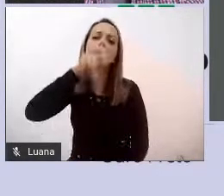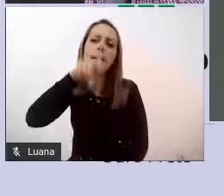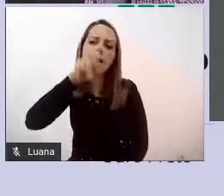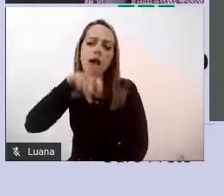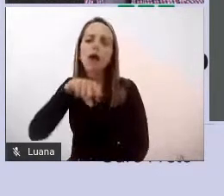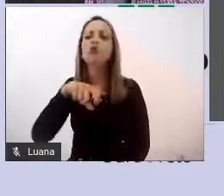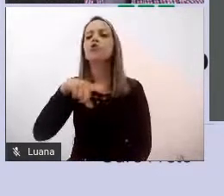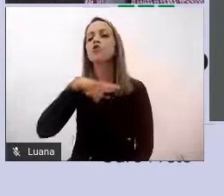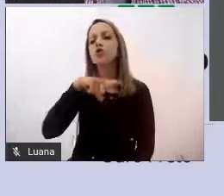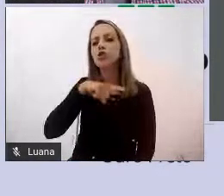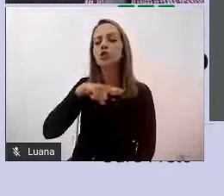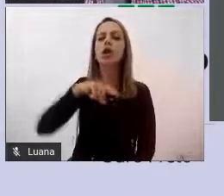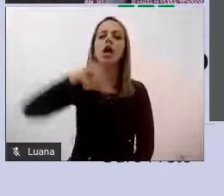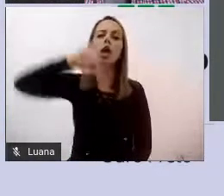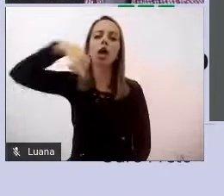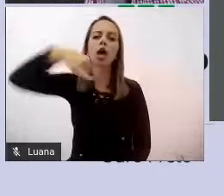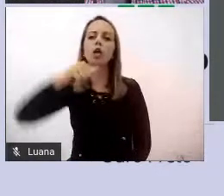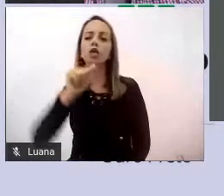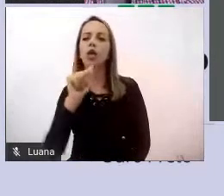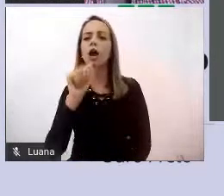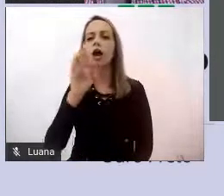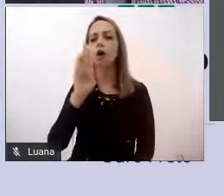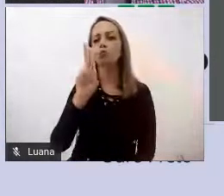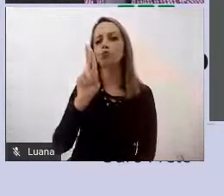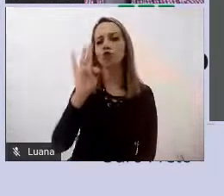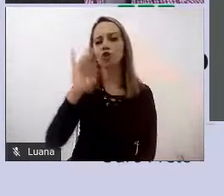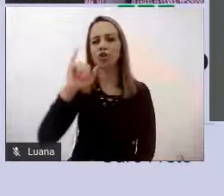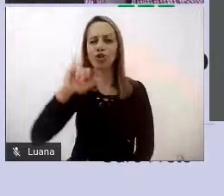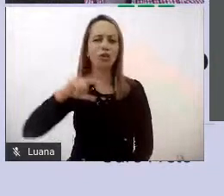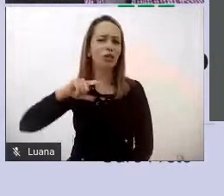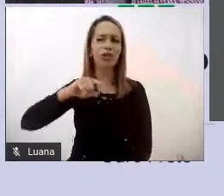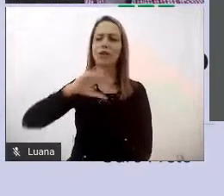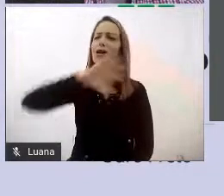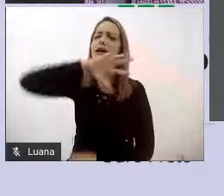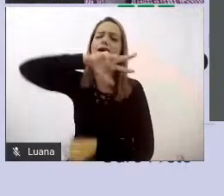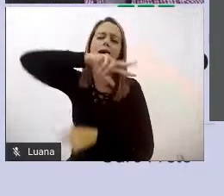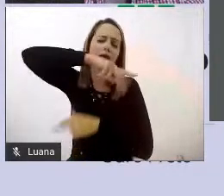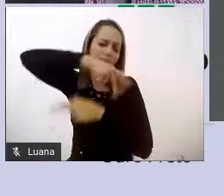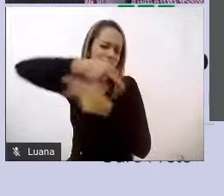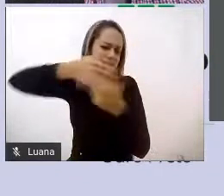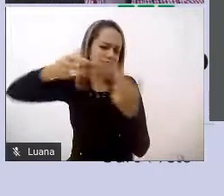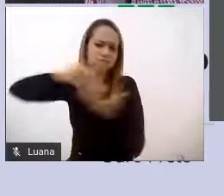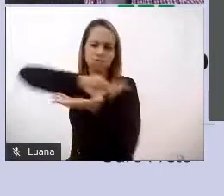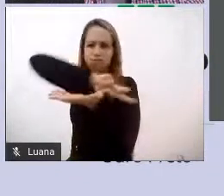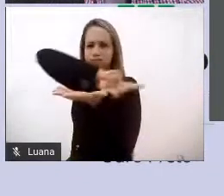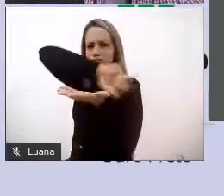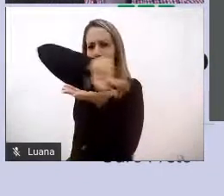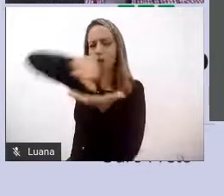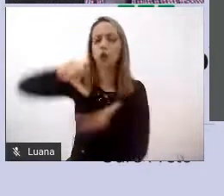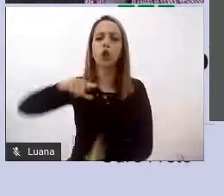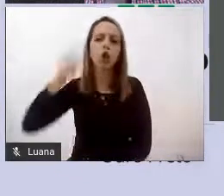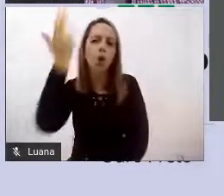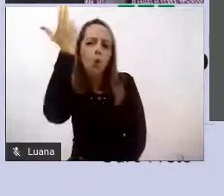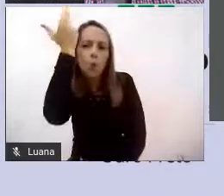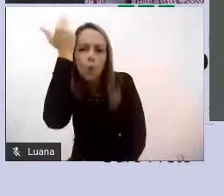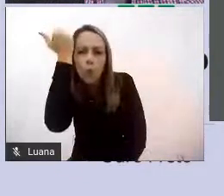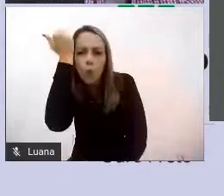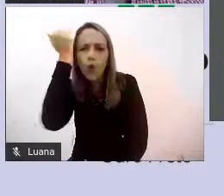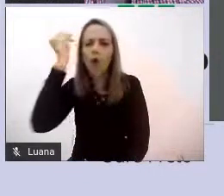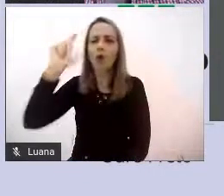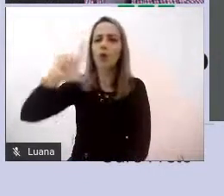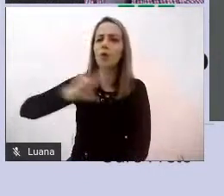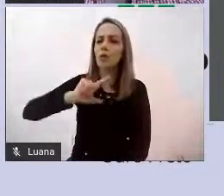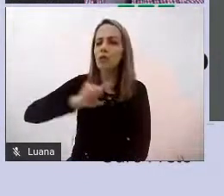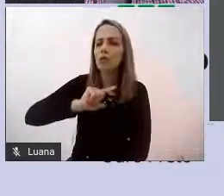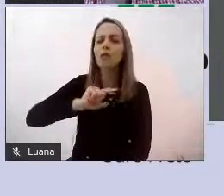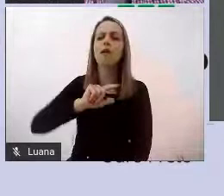jabutis, tatus, paca, anta, javali, coelhos da terra, galinhas e carneiros da Angola